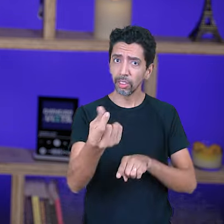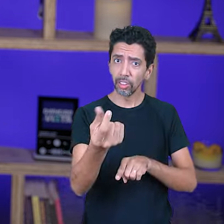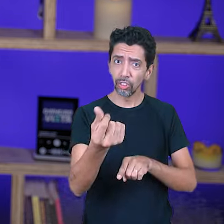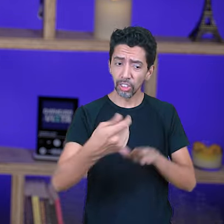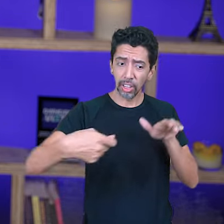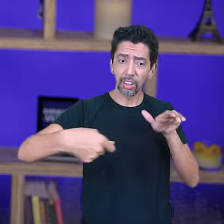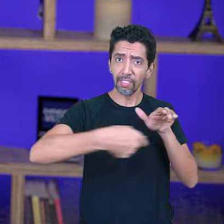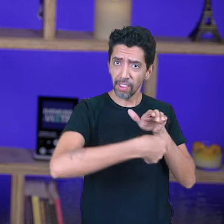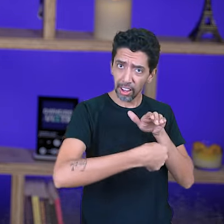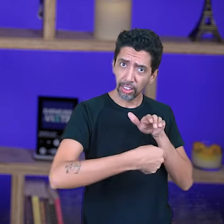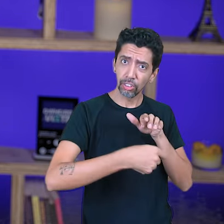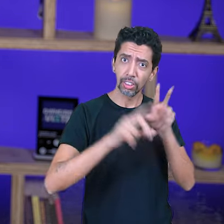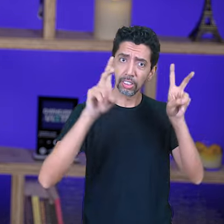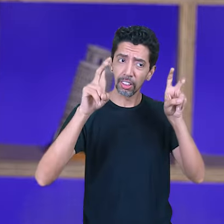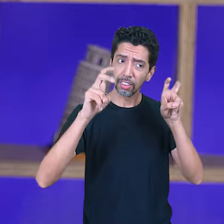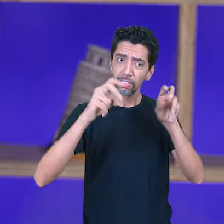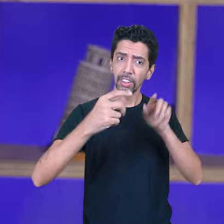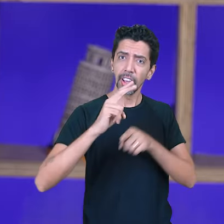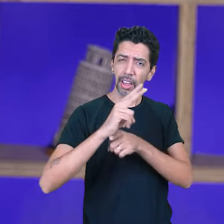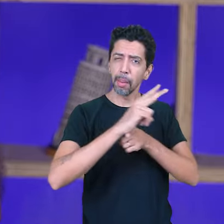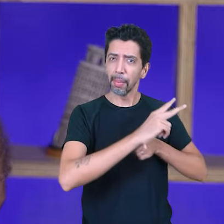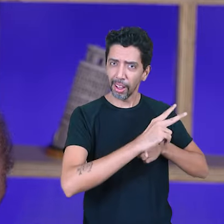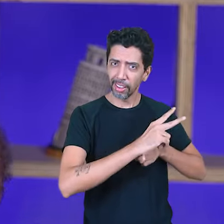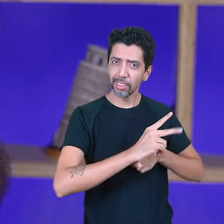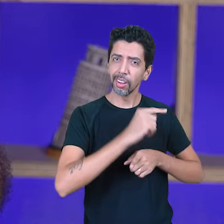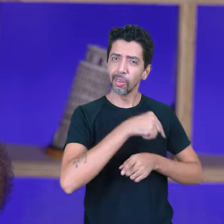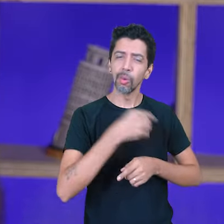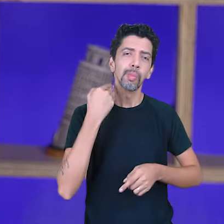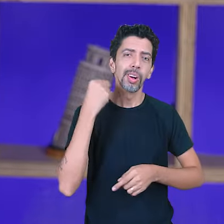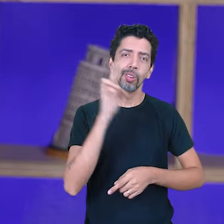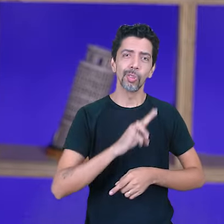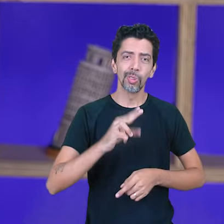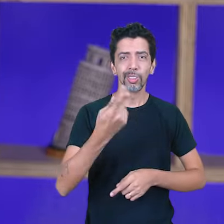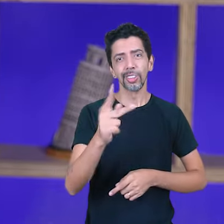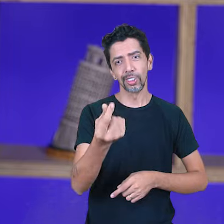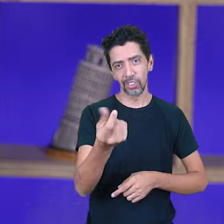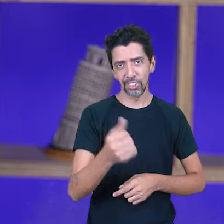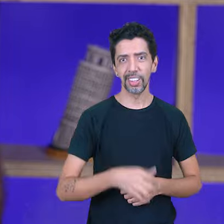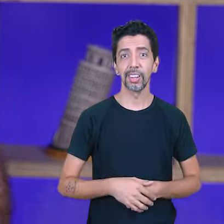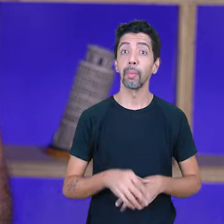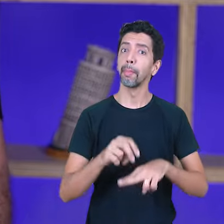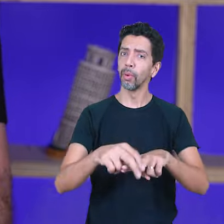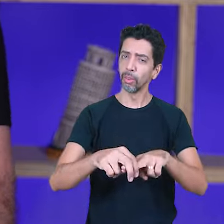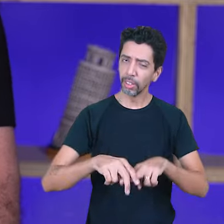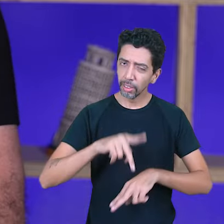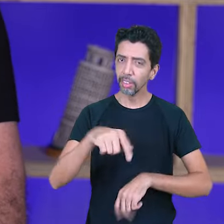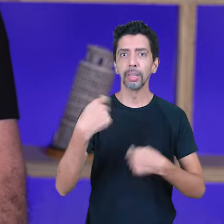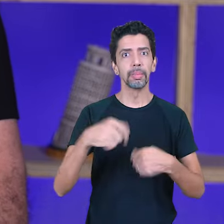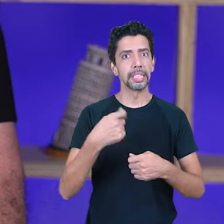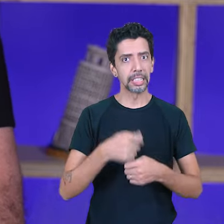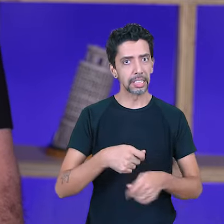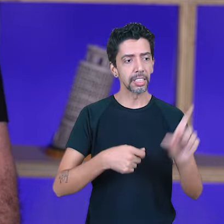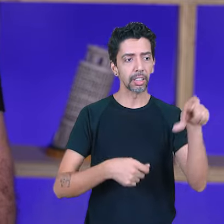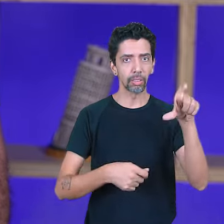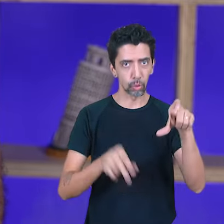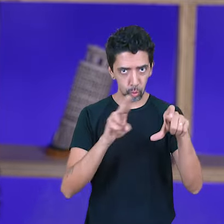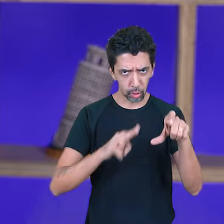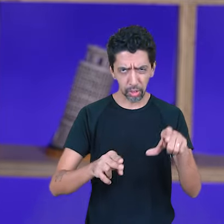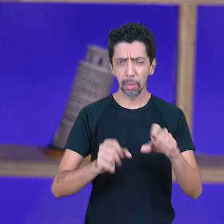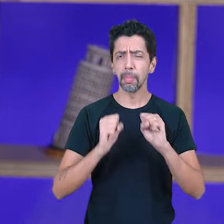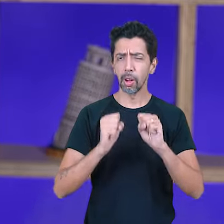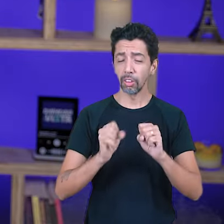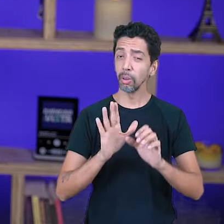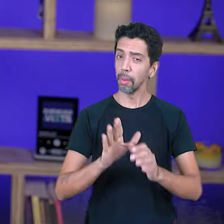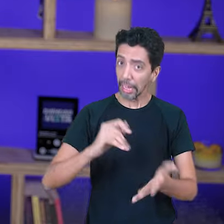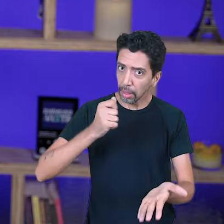realmente honrar os nossos compromissos quando usamos o cartão de crédito e estamos fazendo uma dívida para pagamento